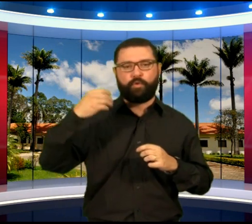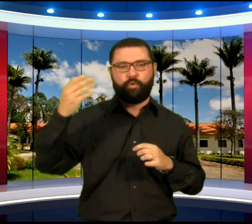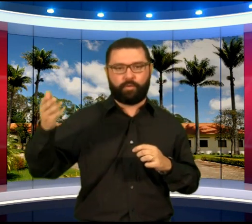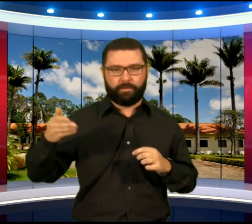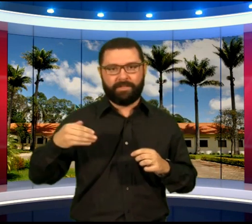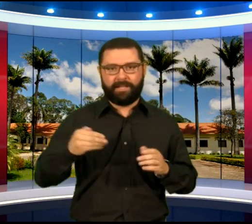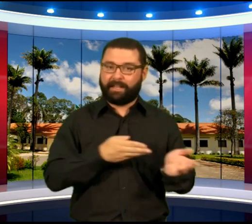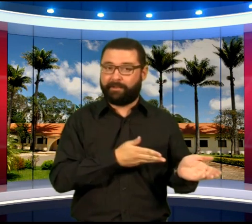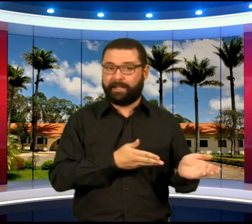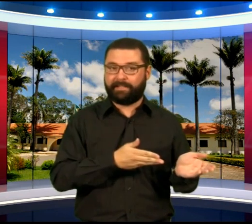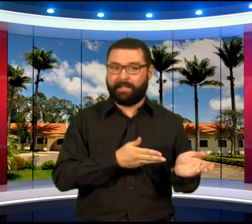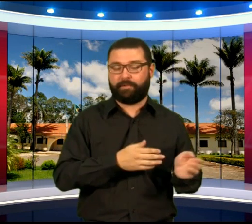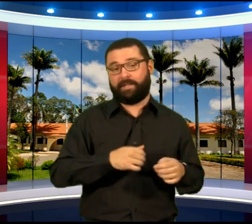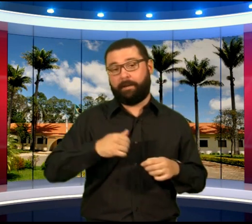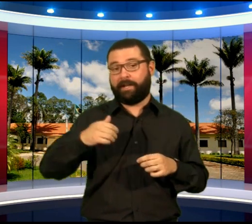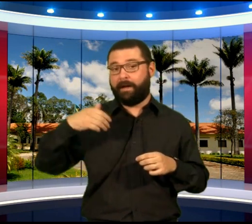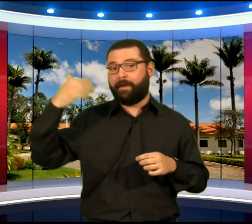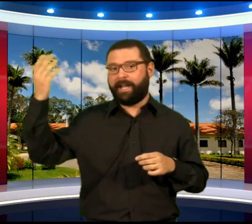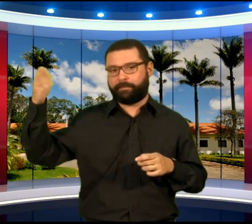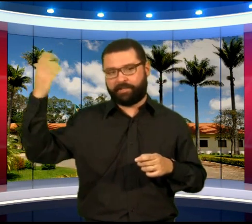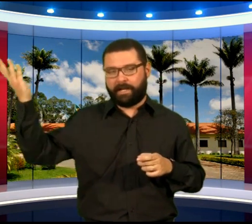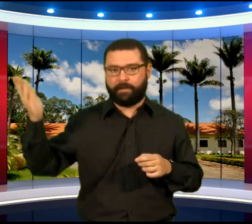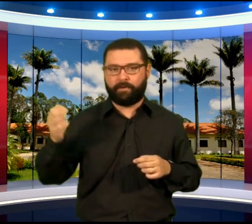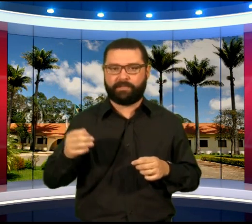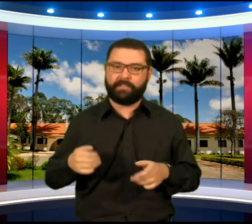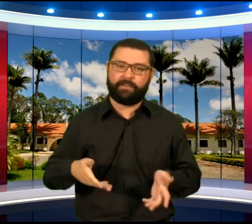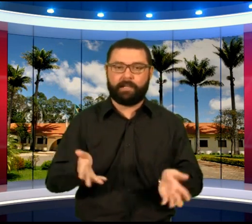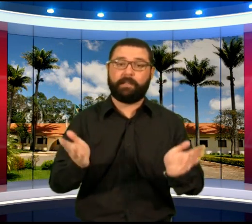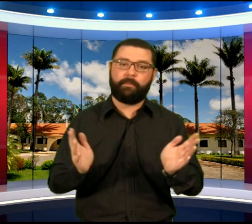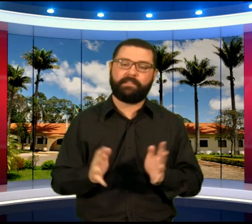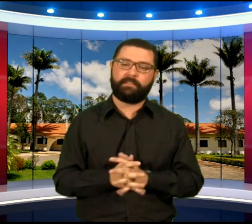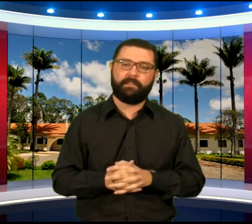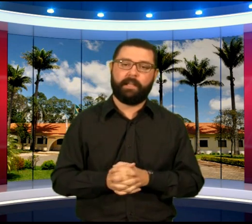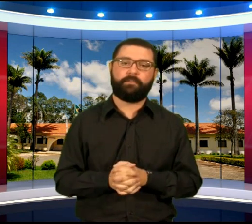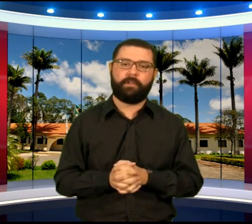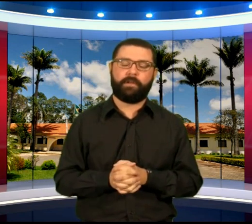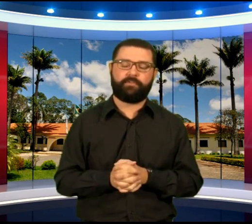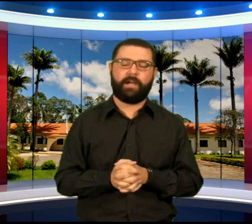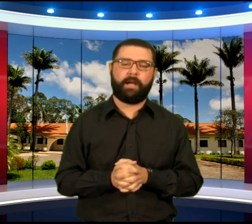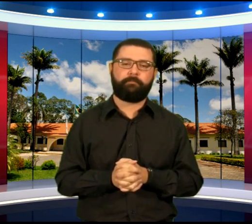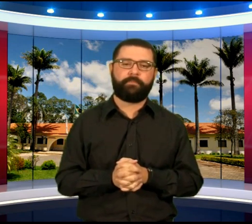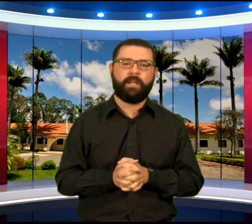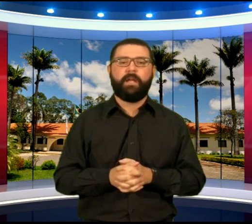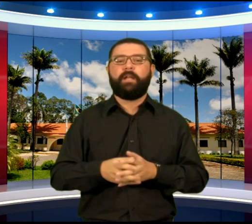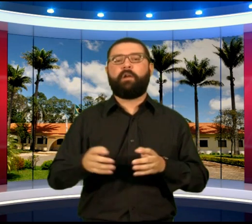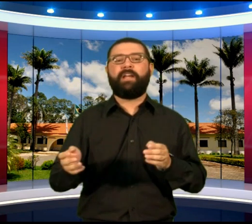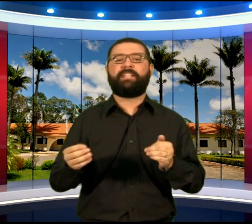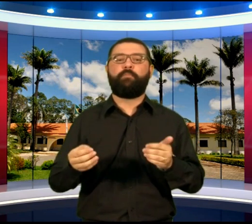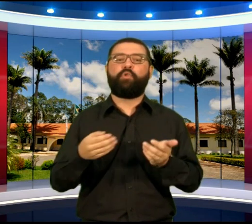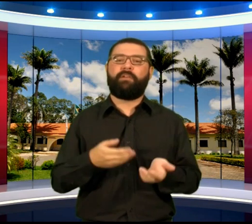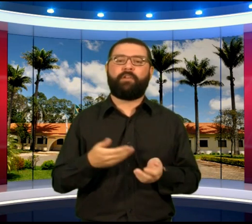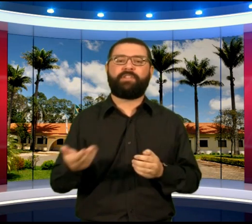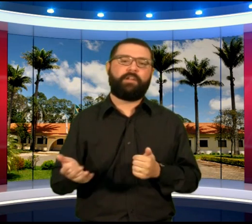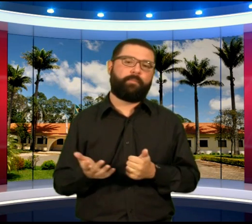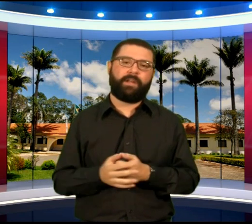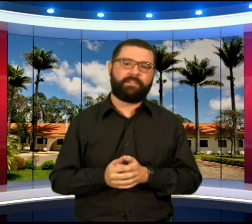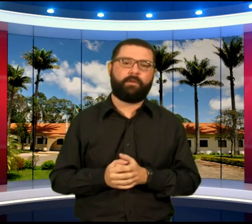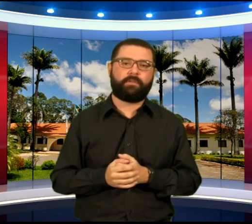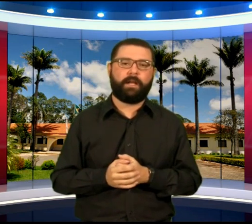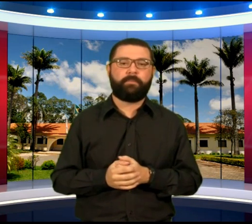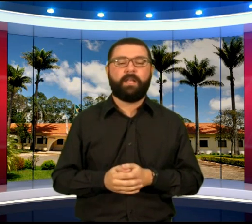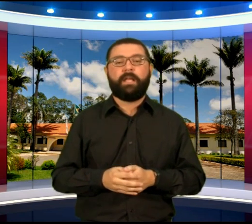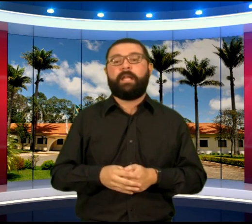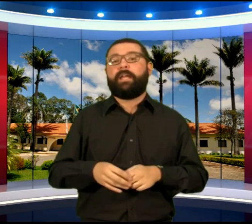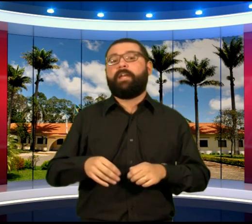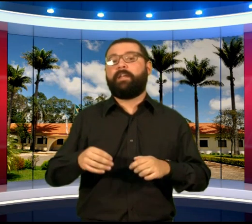mais produto, né, estava 300, você quer aplicar mais para chegar lá no 400, você vai ter que andar mais lento, né, mais devagar. Então aí você muda a velocidade de